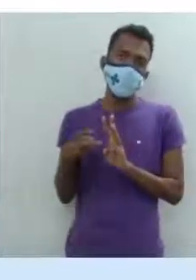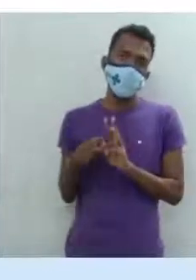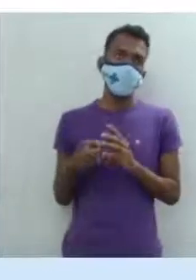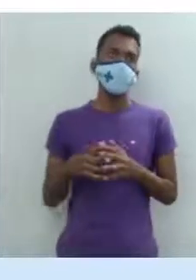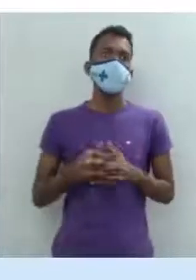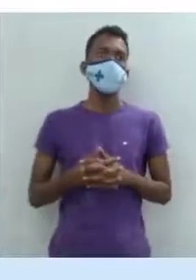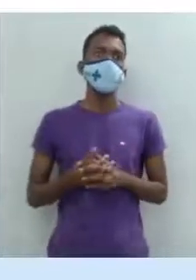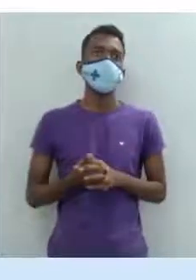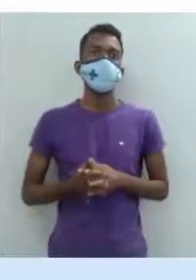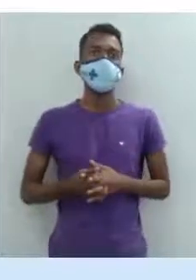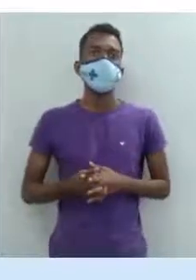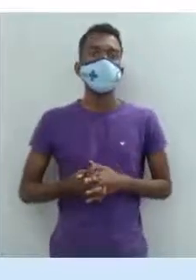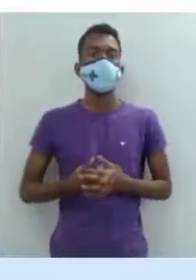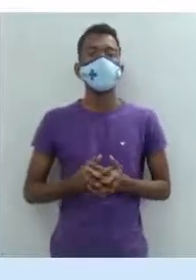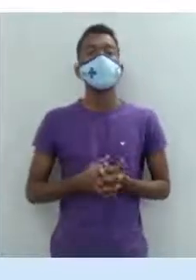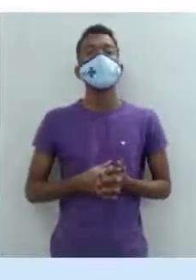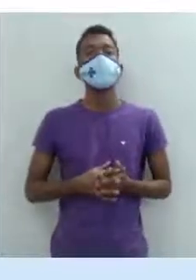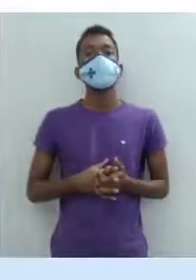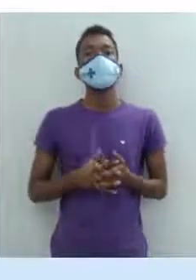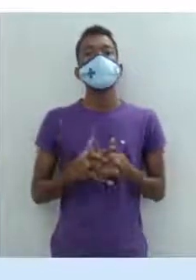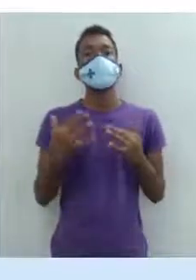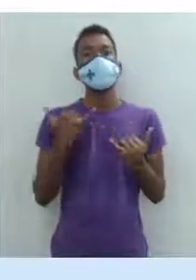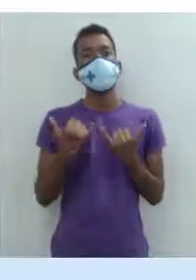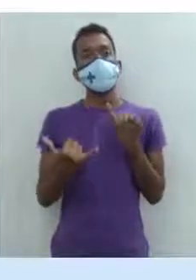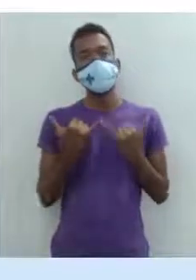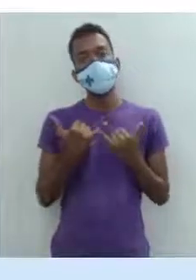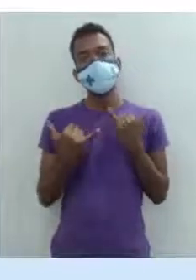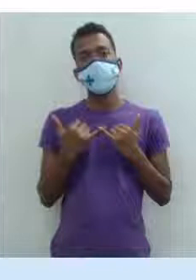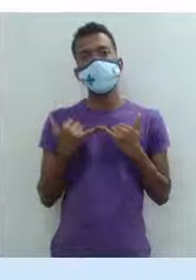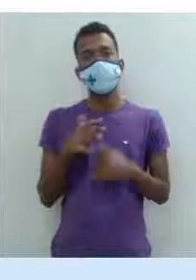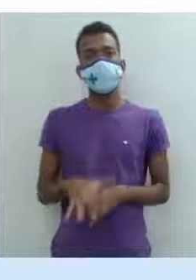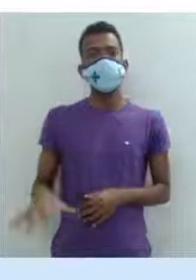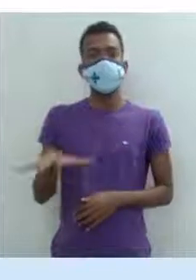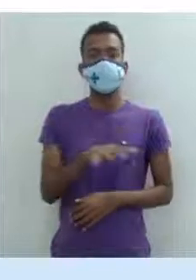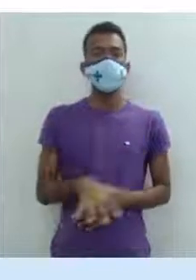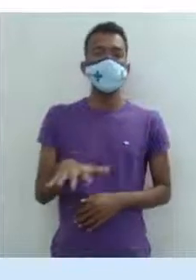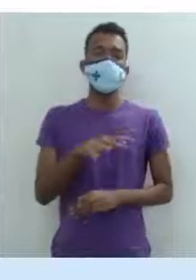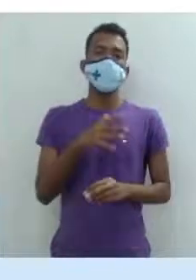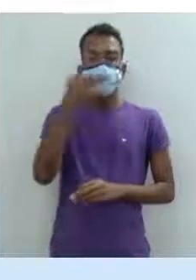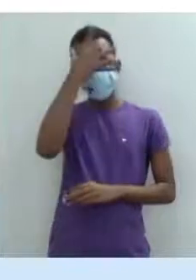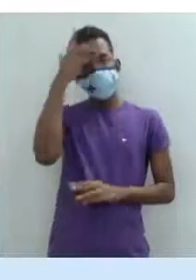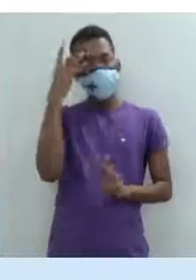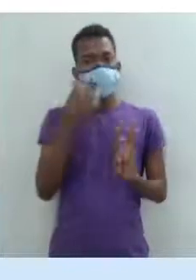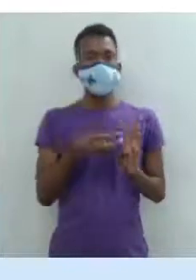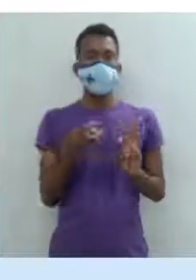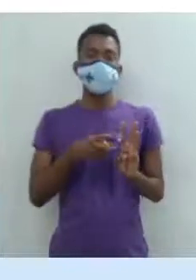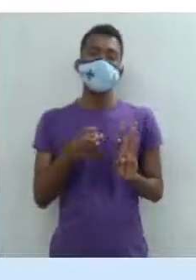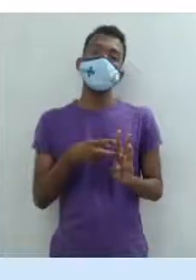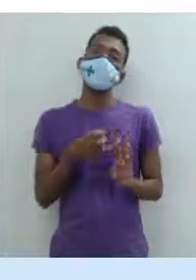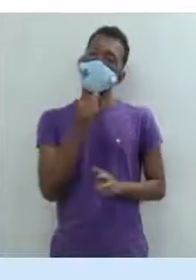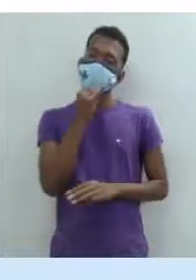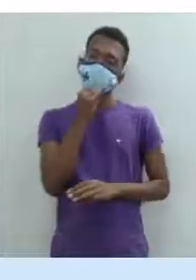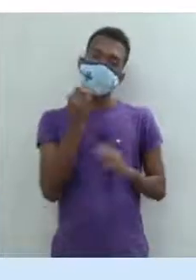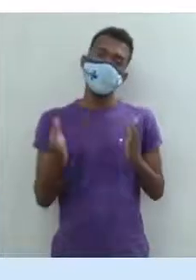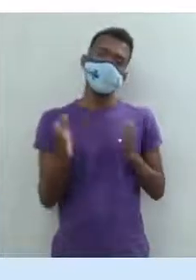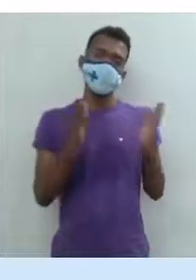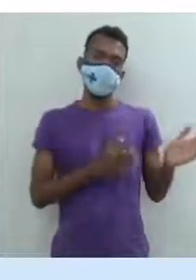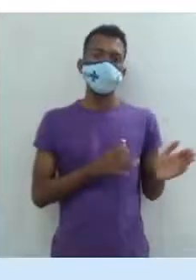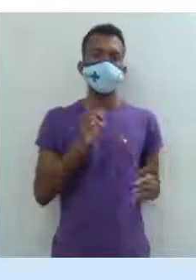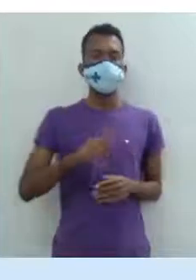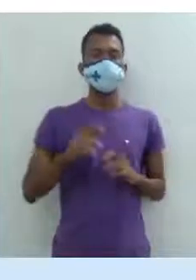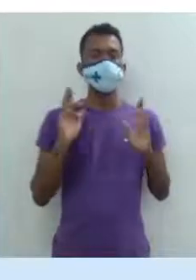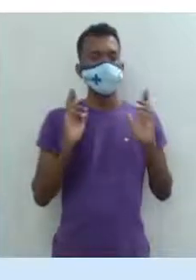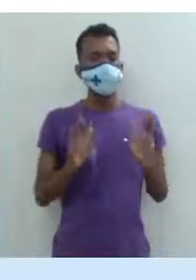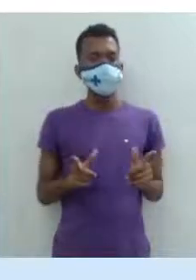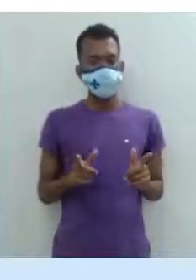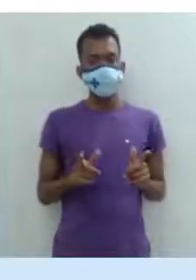Então, semelhanças, né, entre os indígenas, né? Então, se por um lado a diferença entre